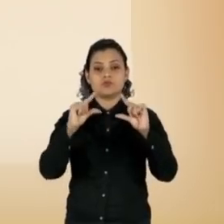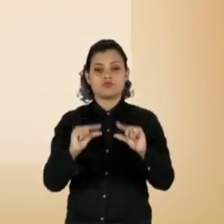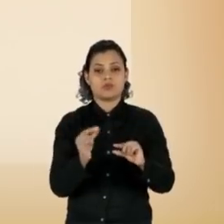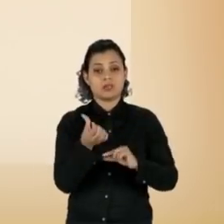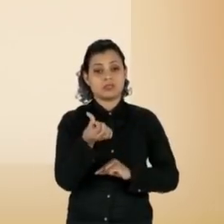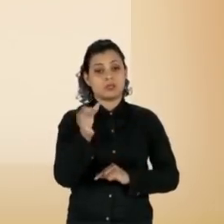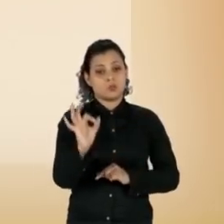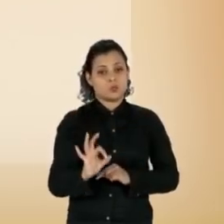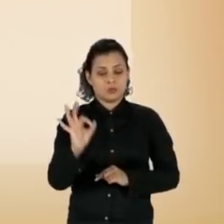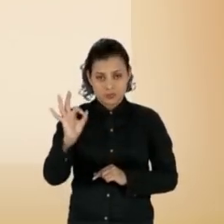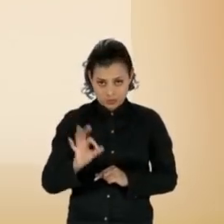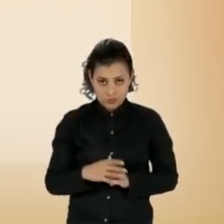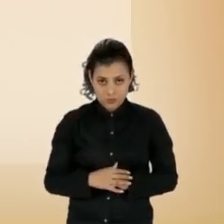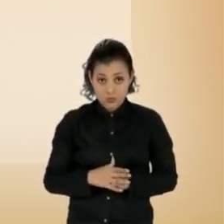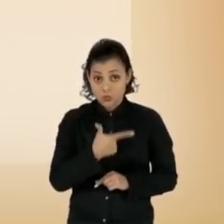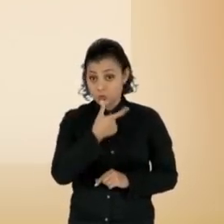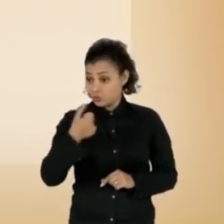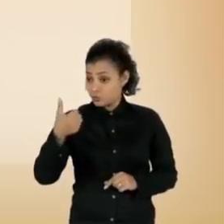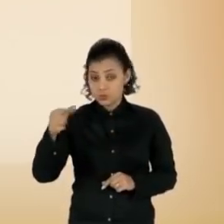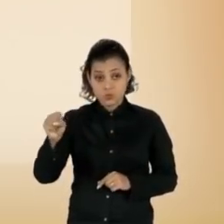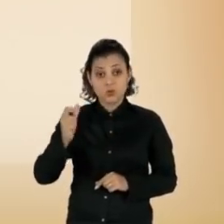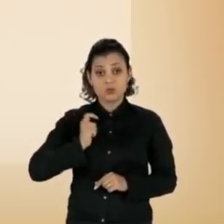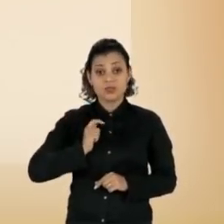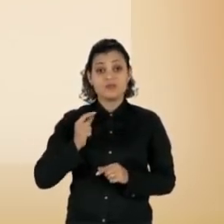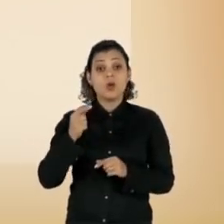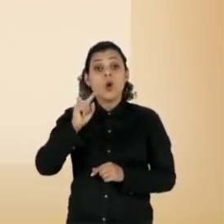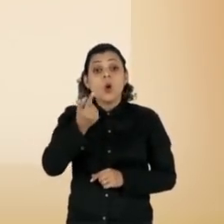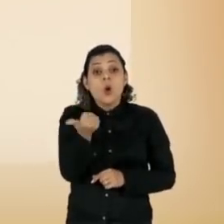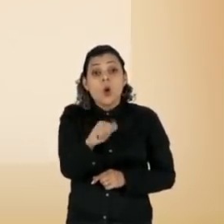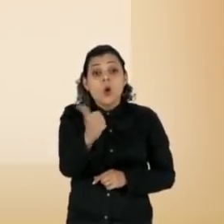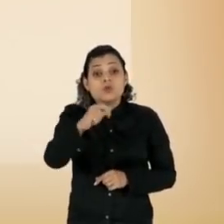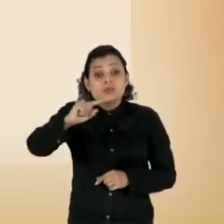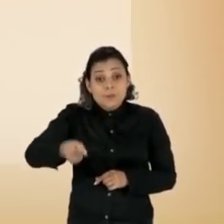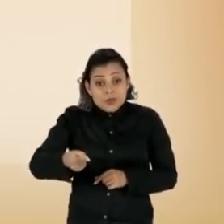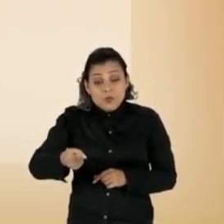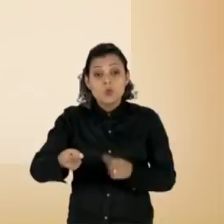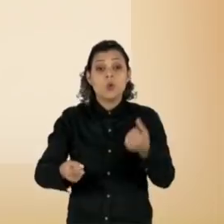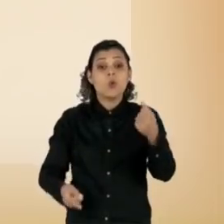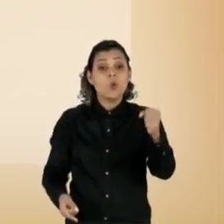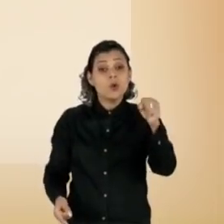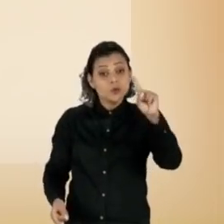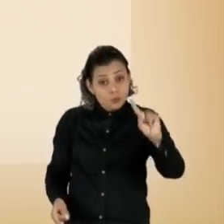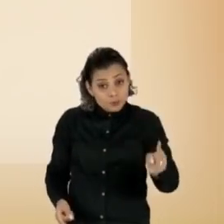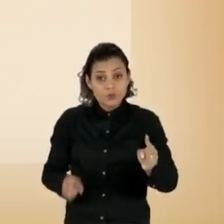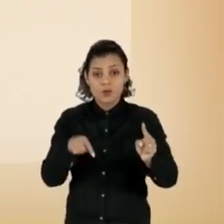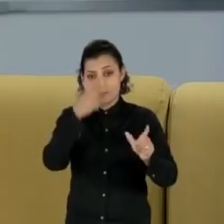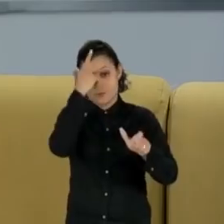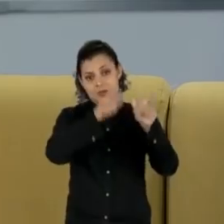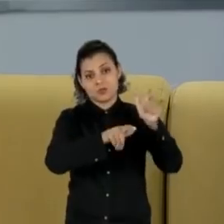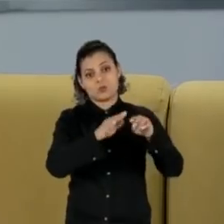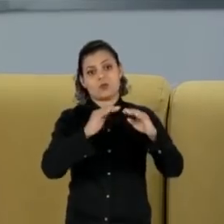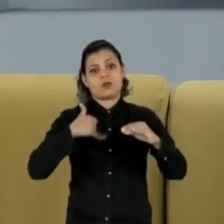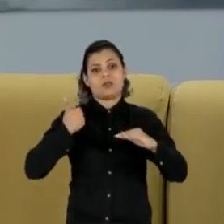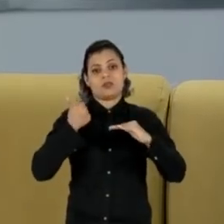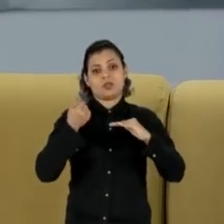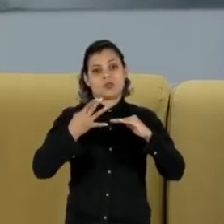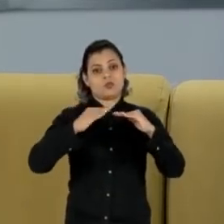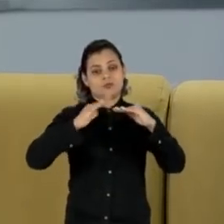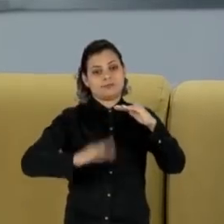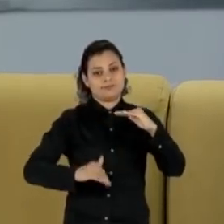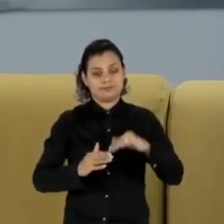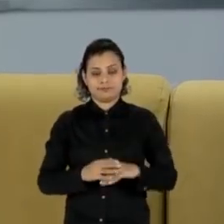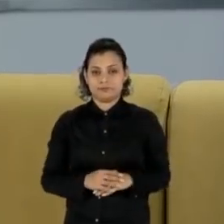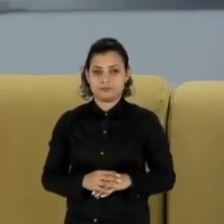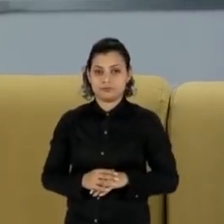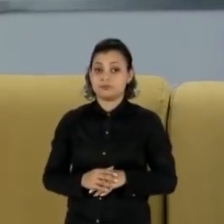de cerca de seis por cento em 2018 ouvir mais de 11 mil em mais de oito mil foram de pessoas é bom